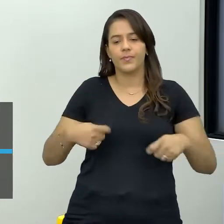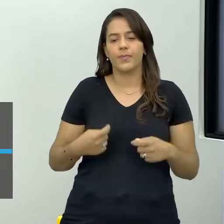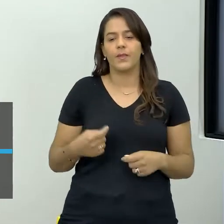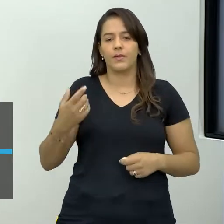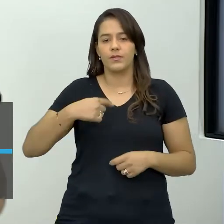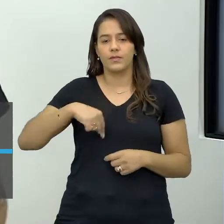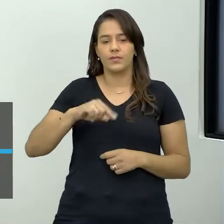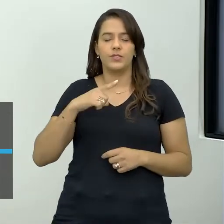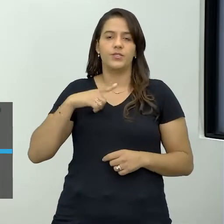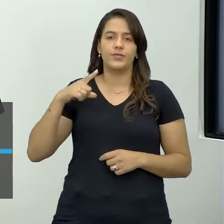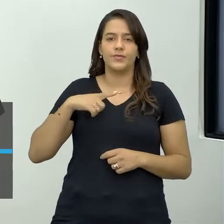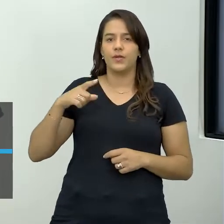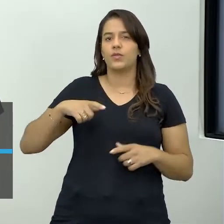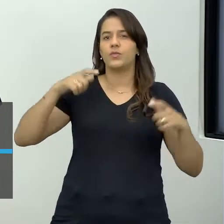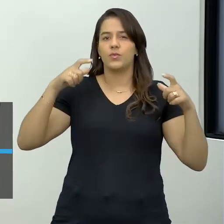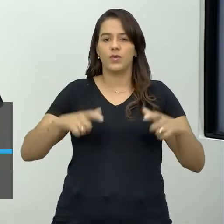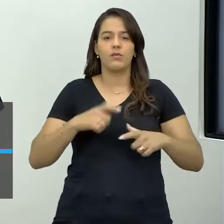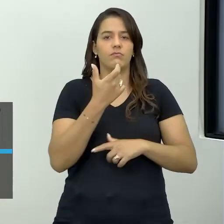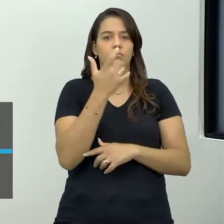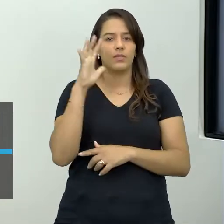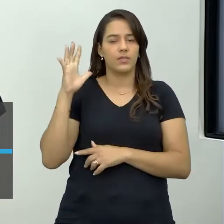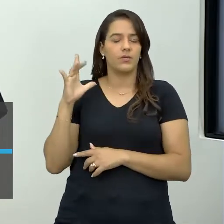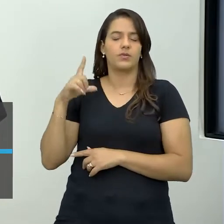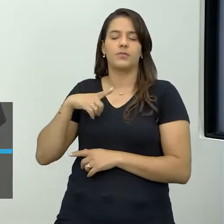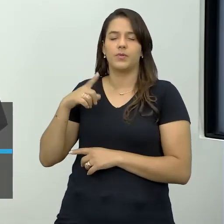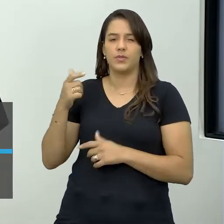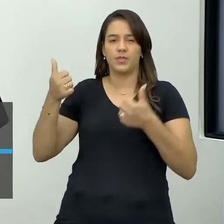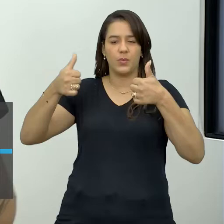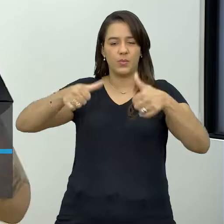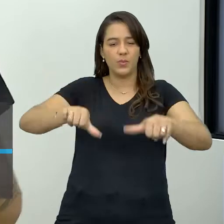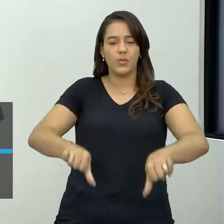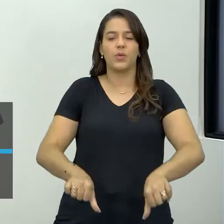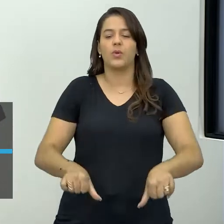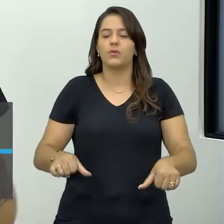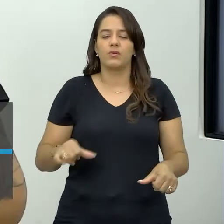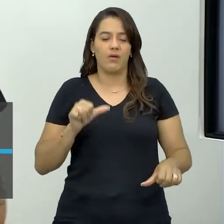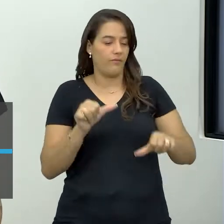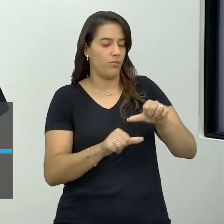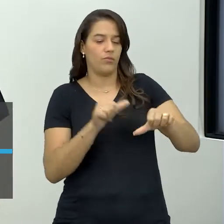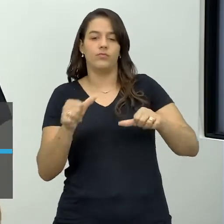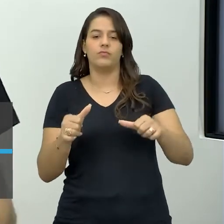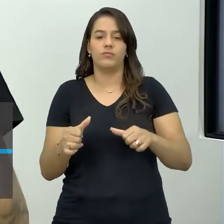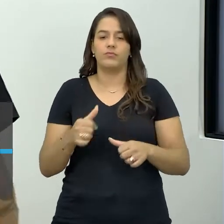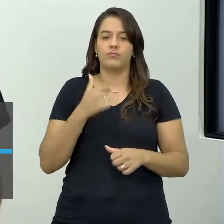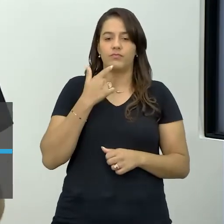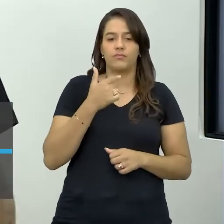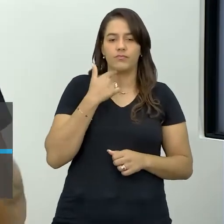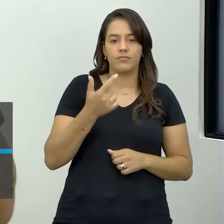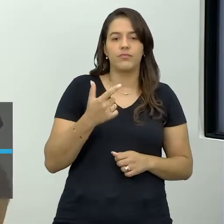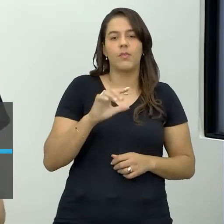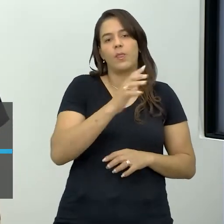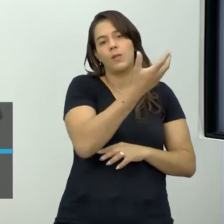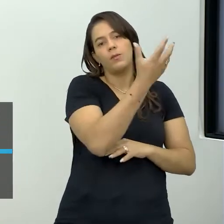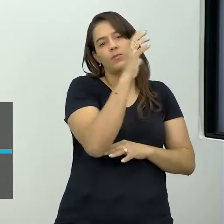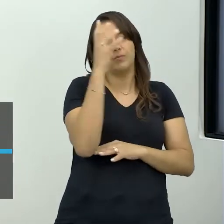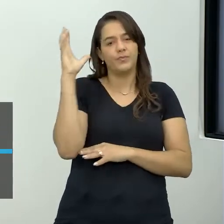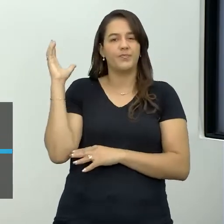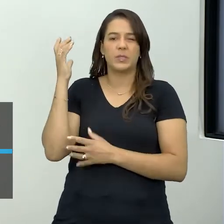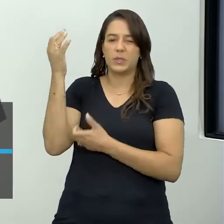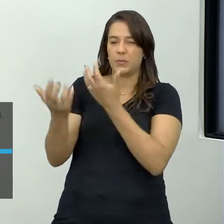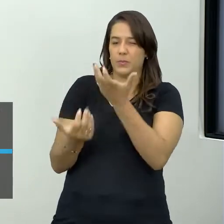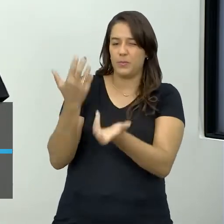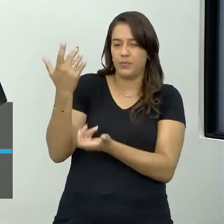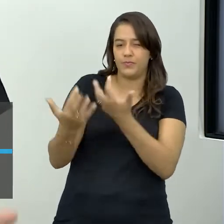um nível ambiental que é prejudicial e pode não ter volta, ou, por exemplo, seja, desmatamento,